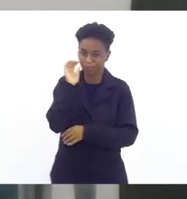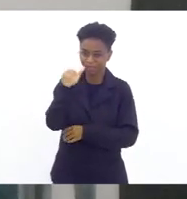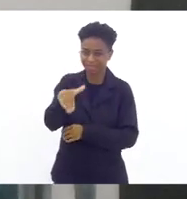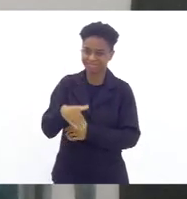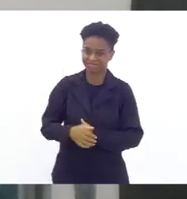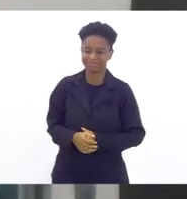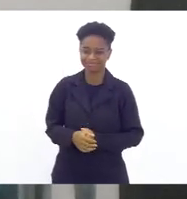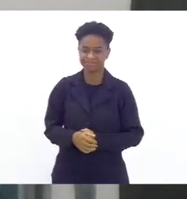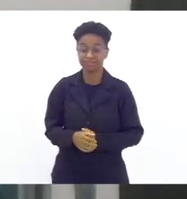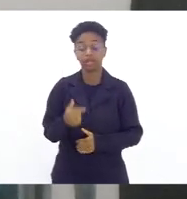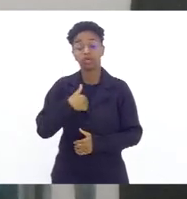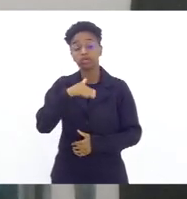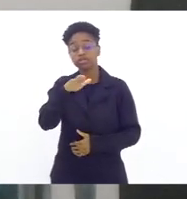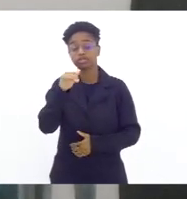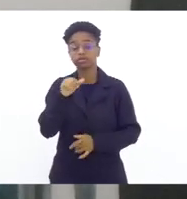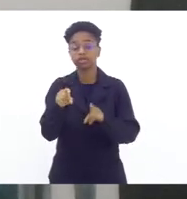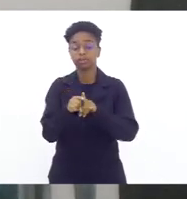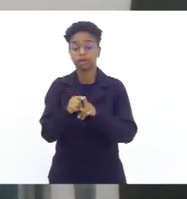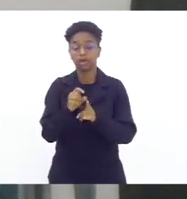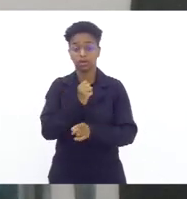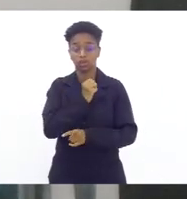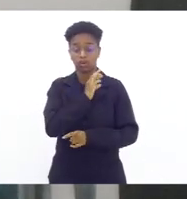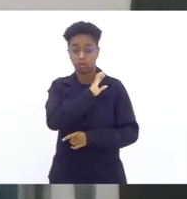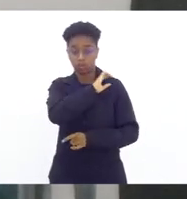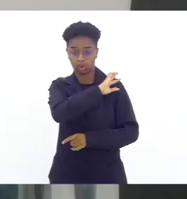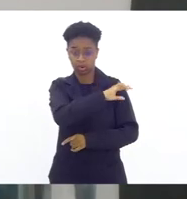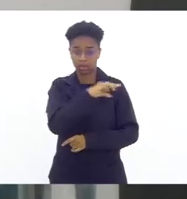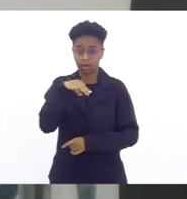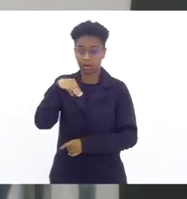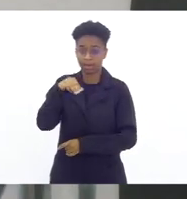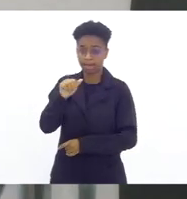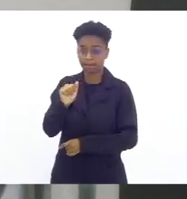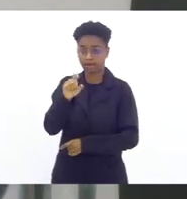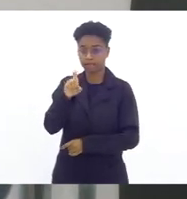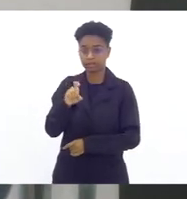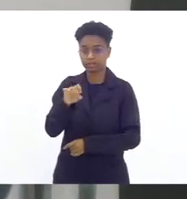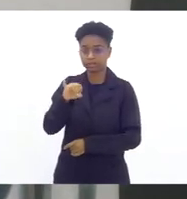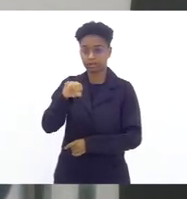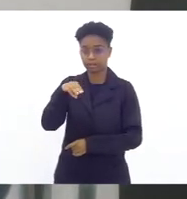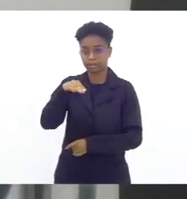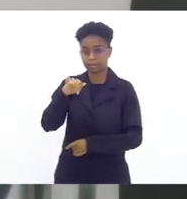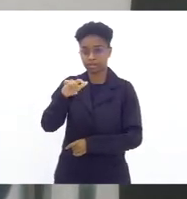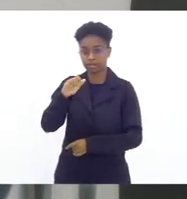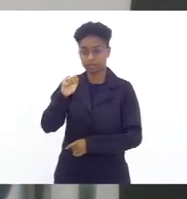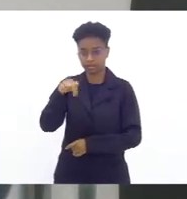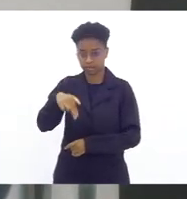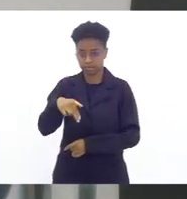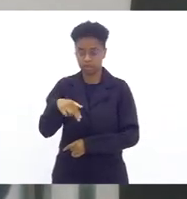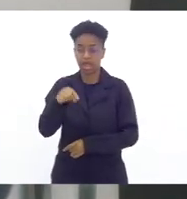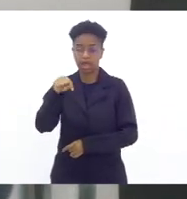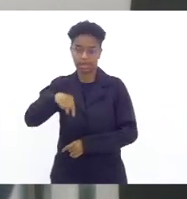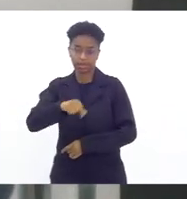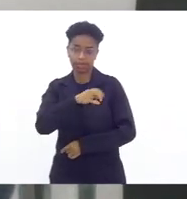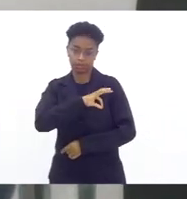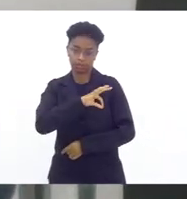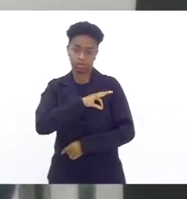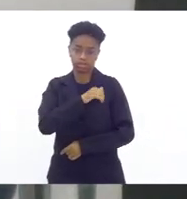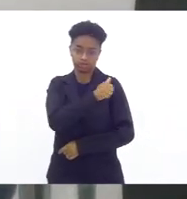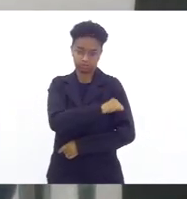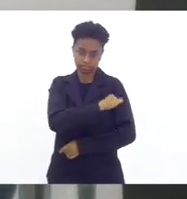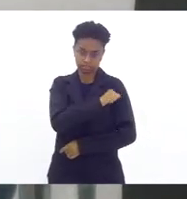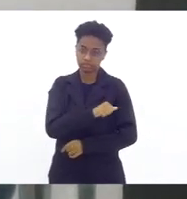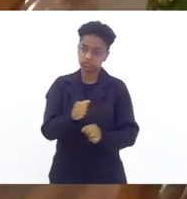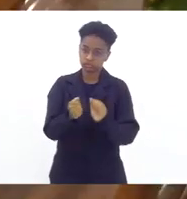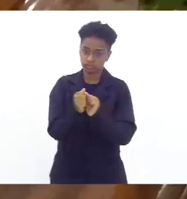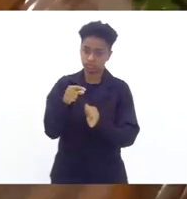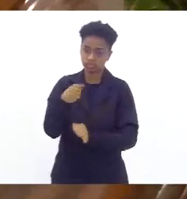eu chamo Coronel Max William de Oliveira da Polícia Militar do Rio de Janeiro tá aqui presente conosco